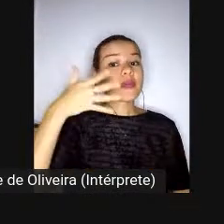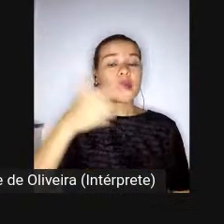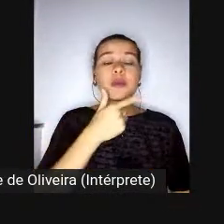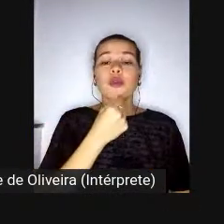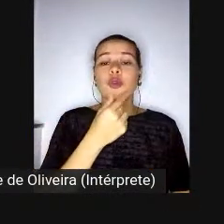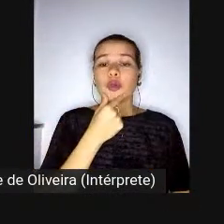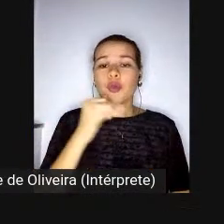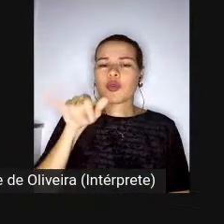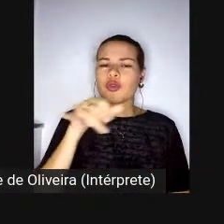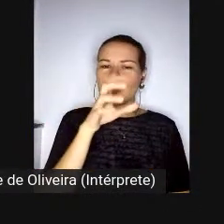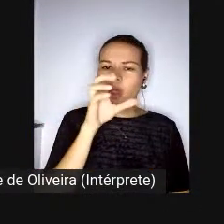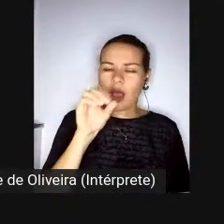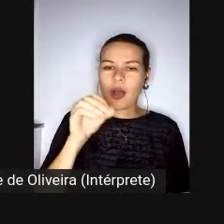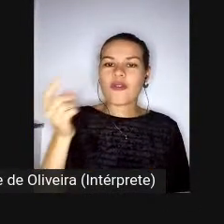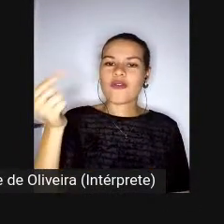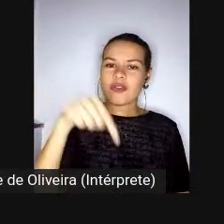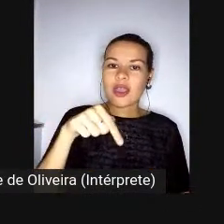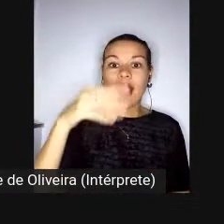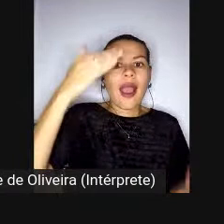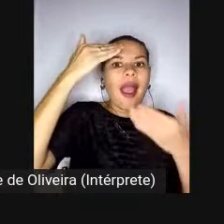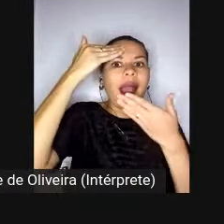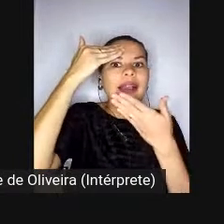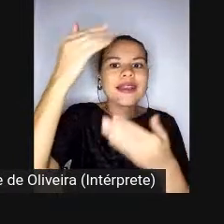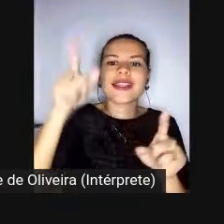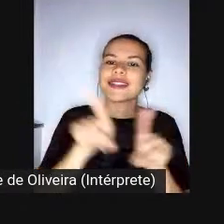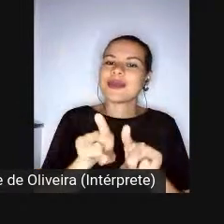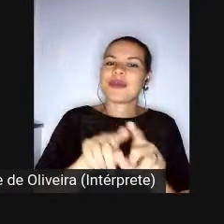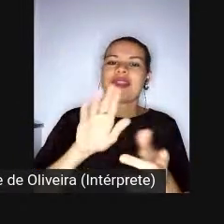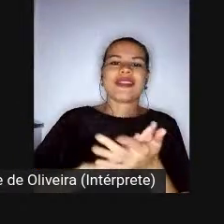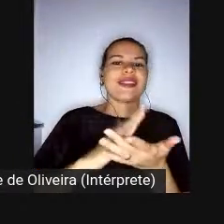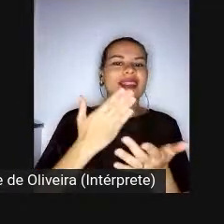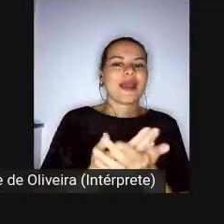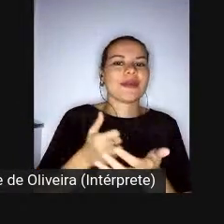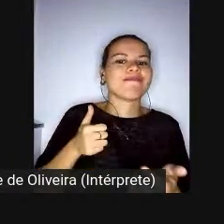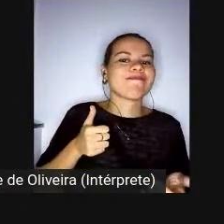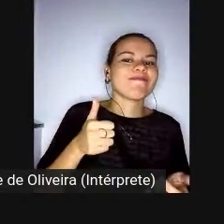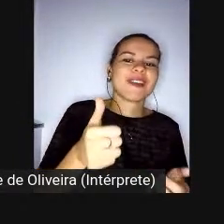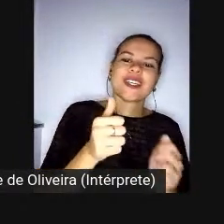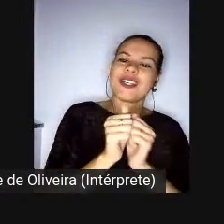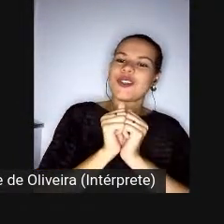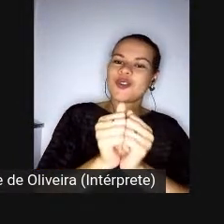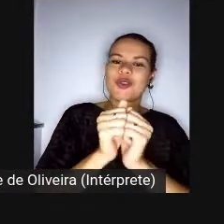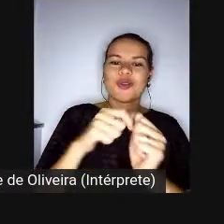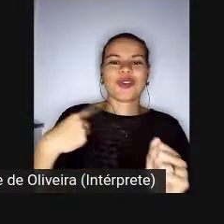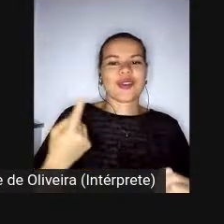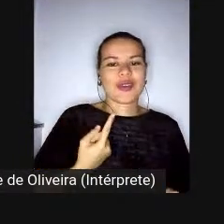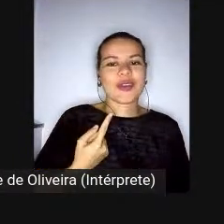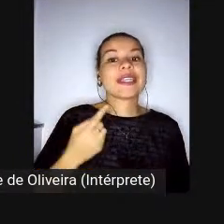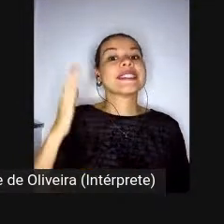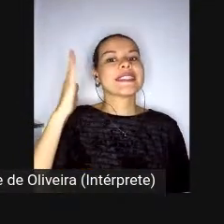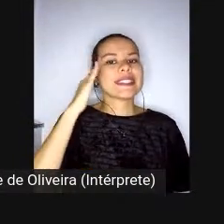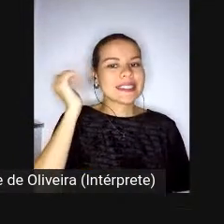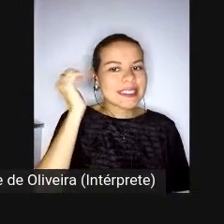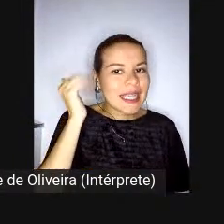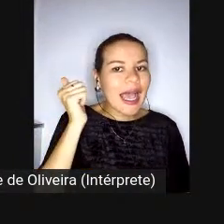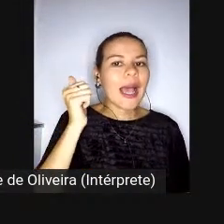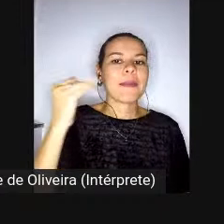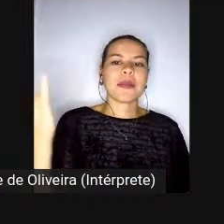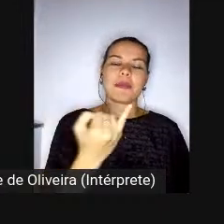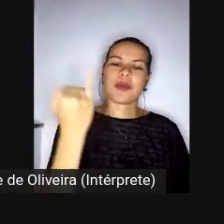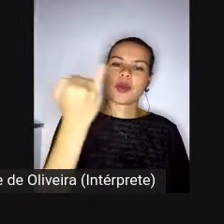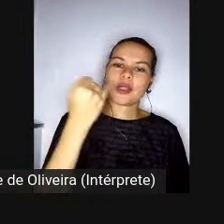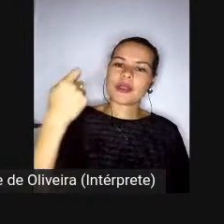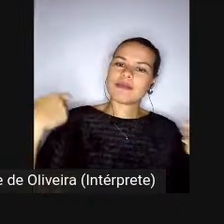aqui abrilhantar nossa noite aos intérpretes de libras que toparam o desafio com a gente aqui por reconhecer a importância a necessidade